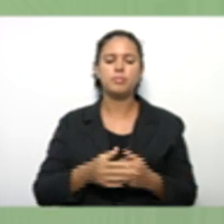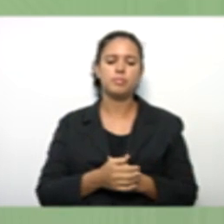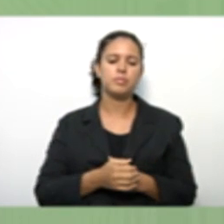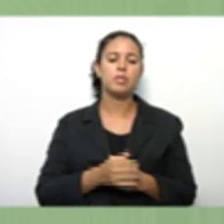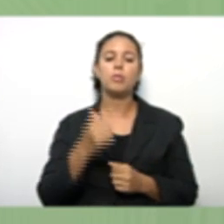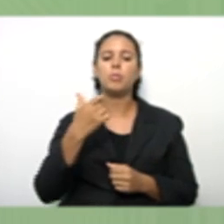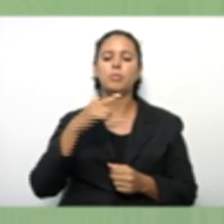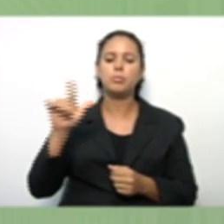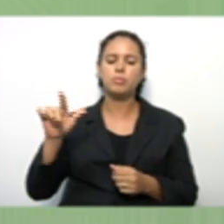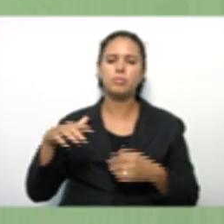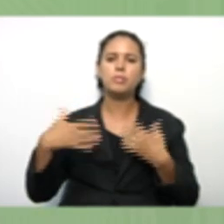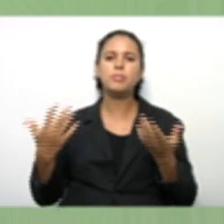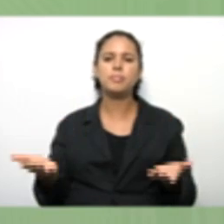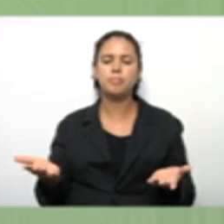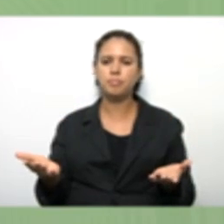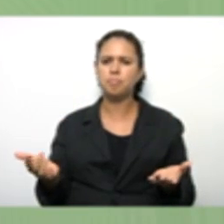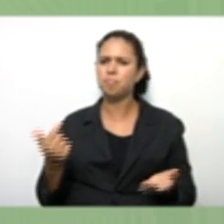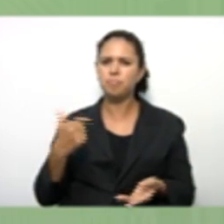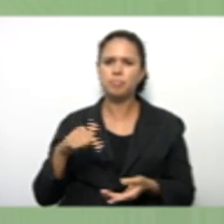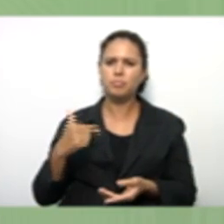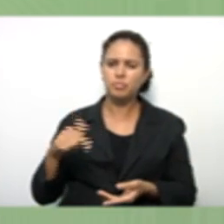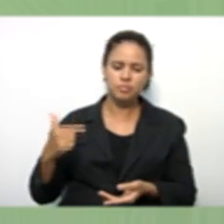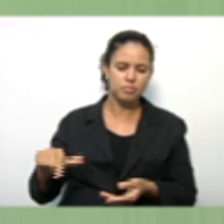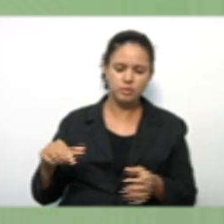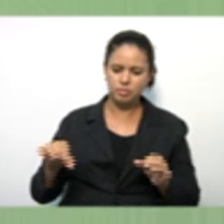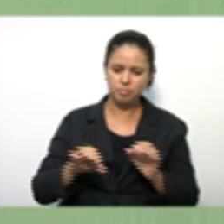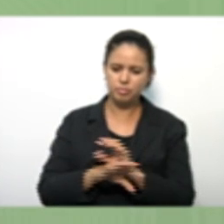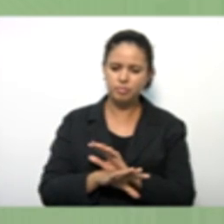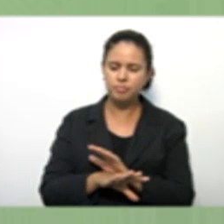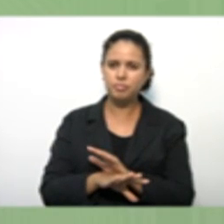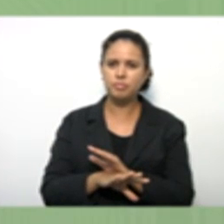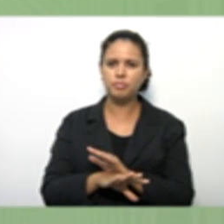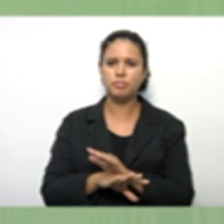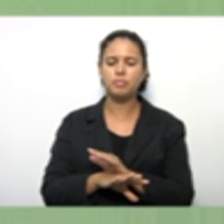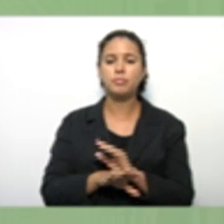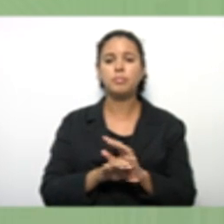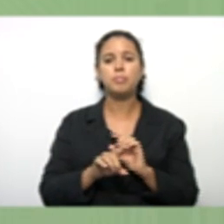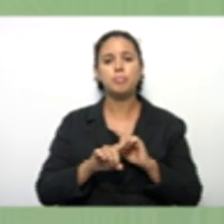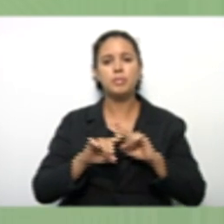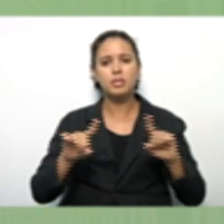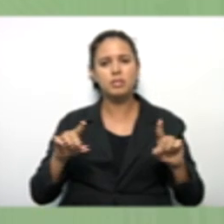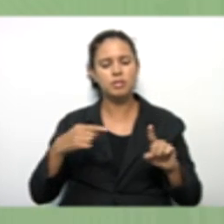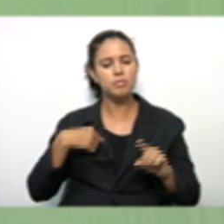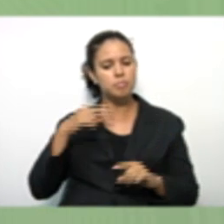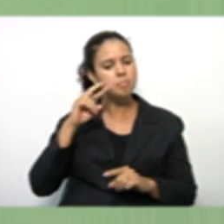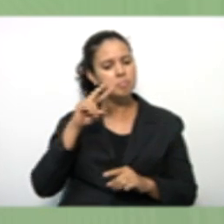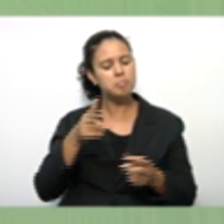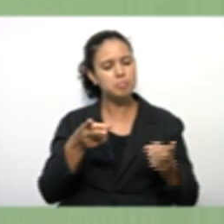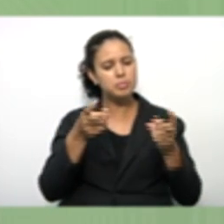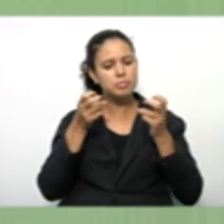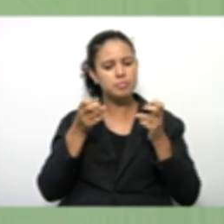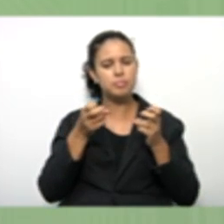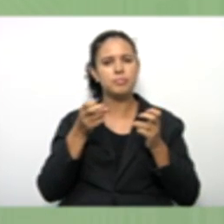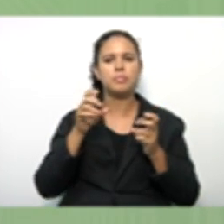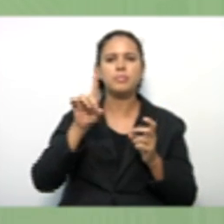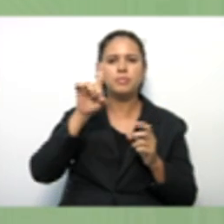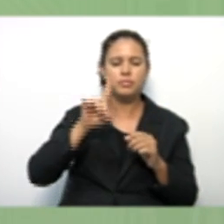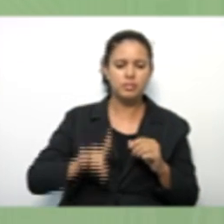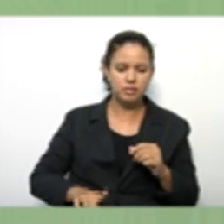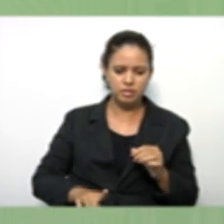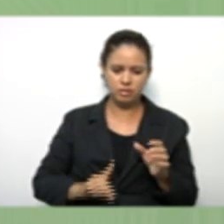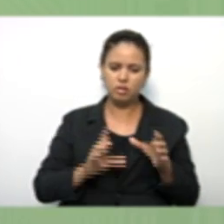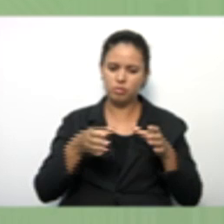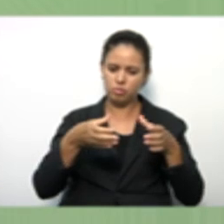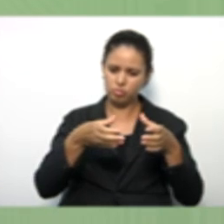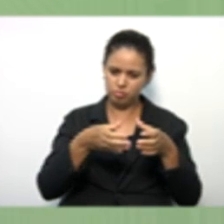bem? Não, acabou. Não tem outro bem. Mas eu visualizei um direito lá em cima. Ah, os direitos também ficam agrupados